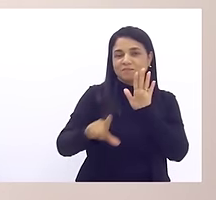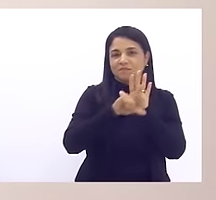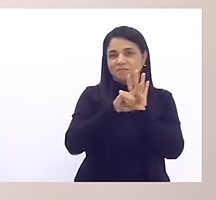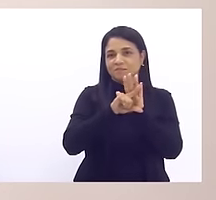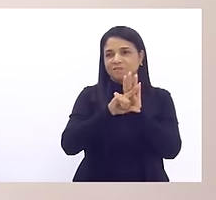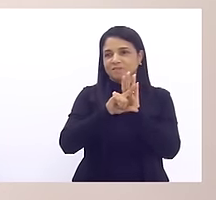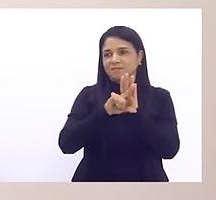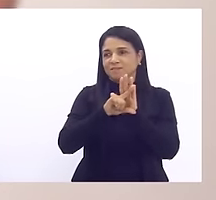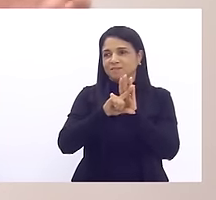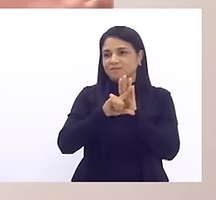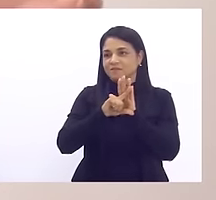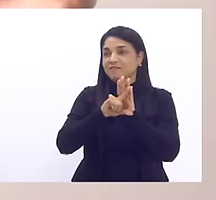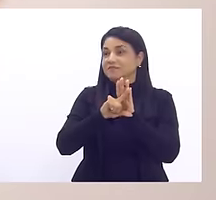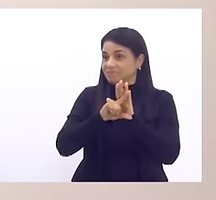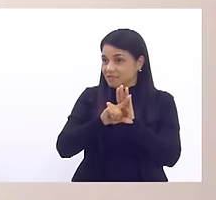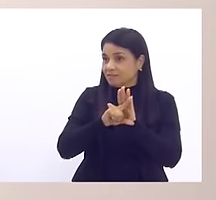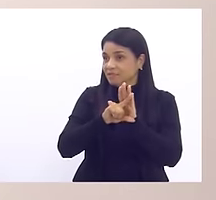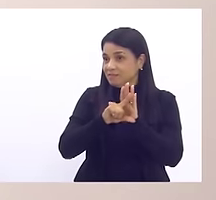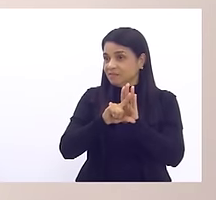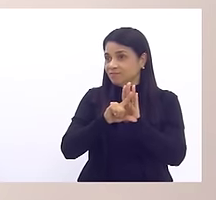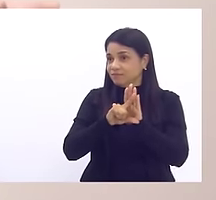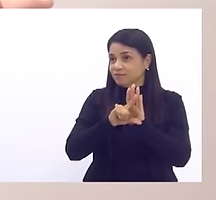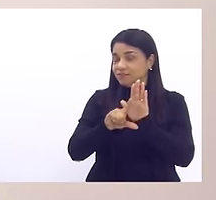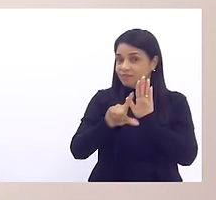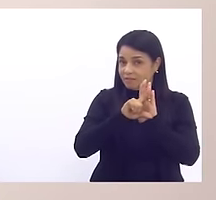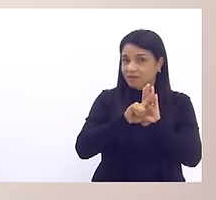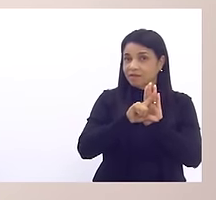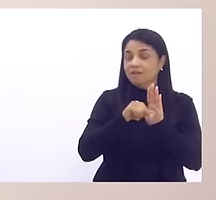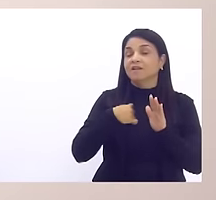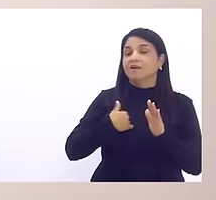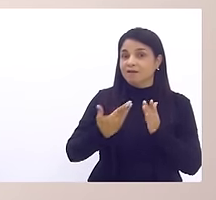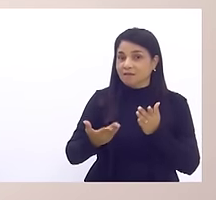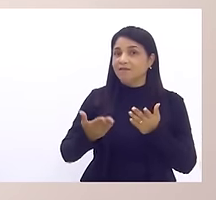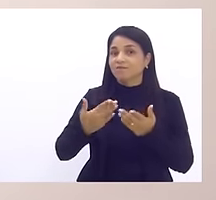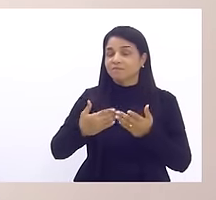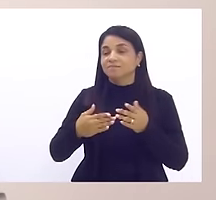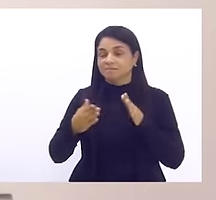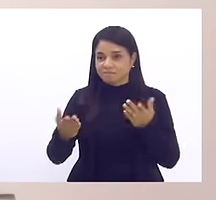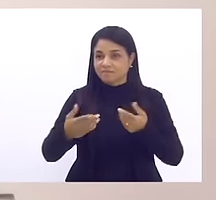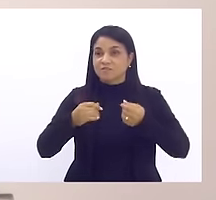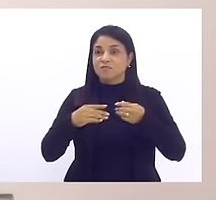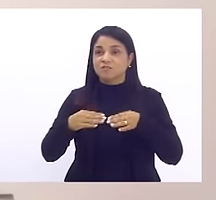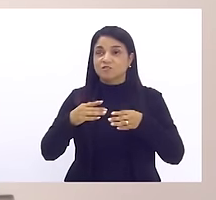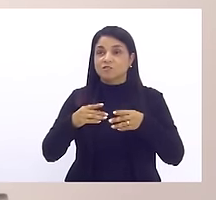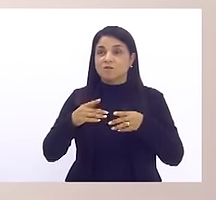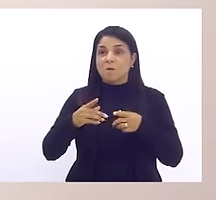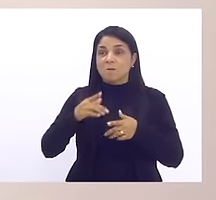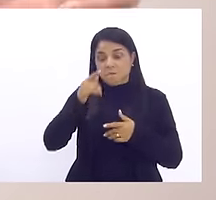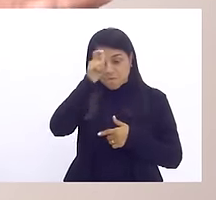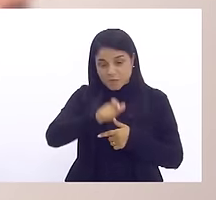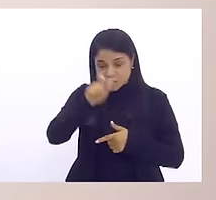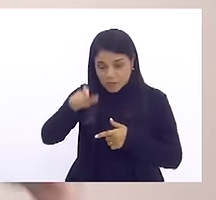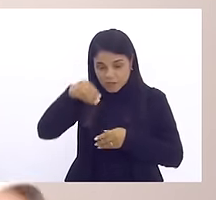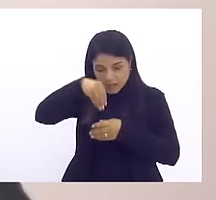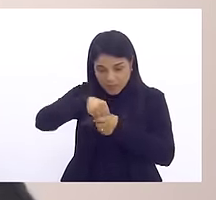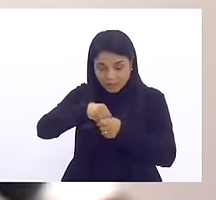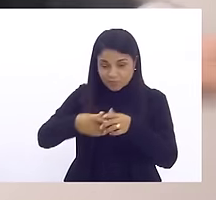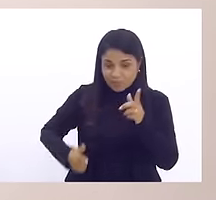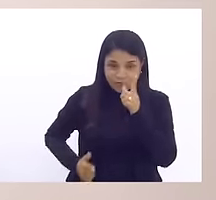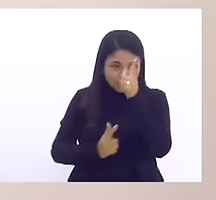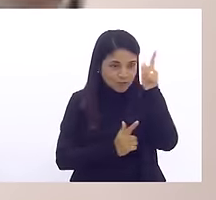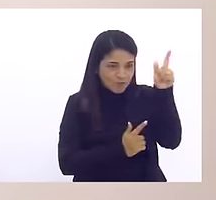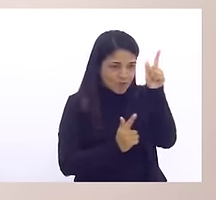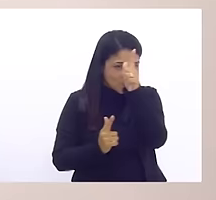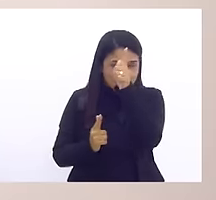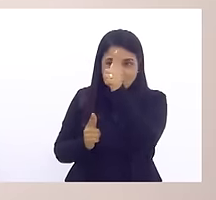nome da segurança Então a partir de agora o nome da minha segurança da minha família eu vou andar com carro cheio de gente com fuzil dentro para me defender se alguém me parar falou